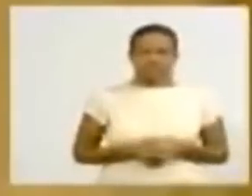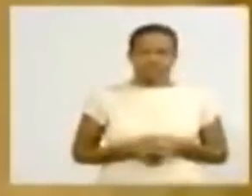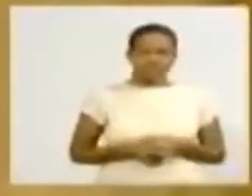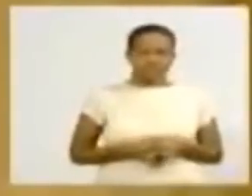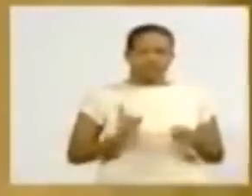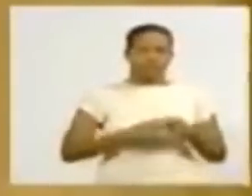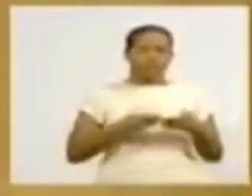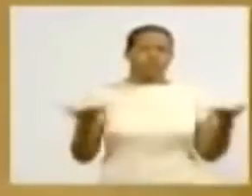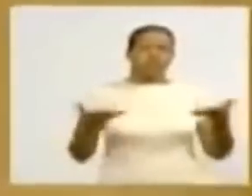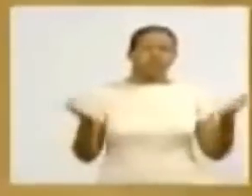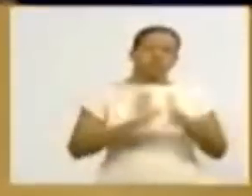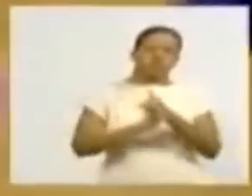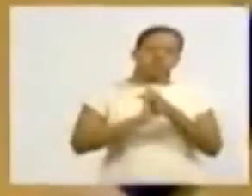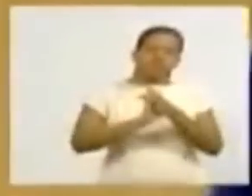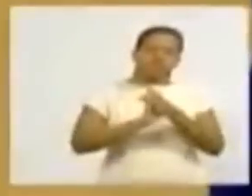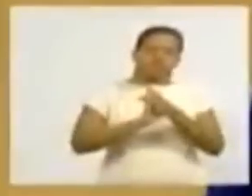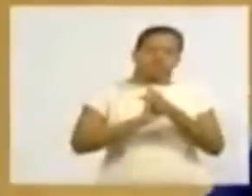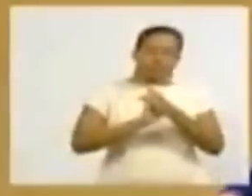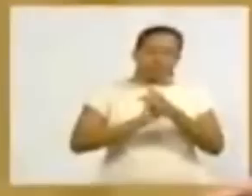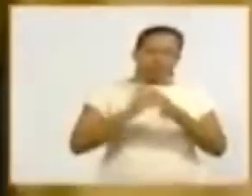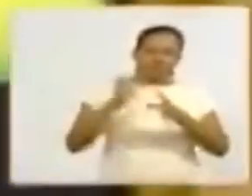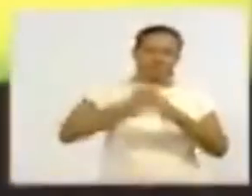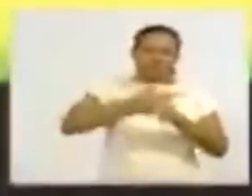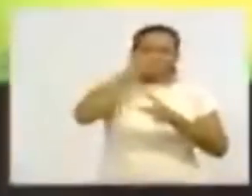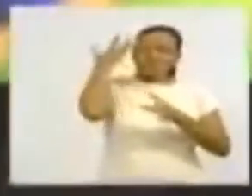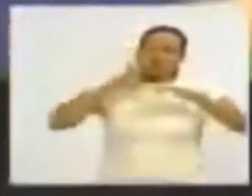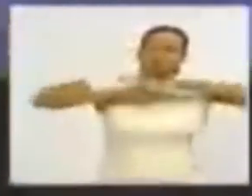Por que que essa canção nova hoje está tão cheia?